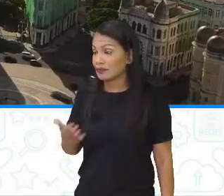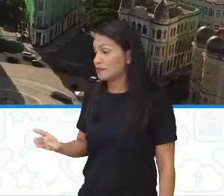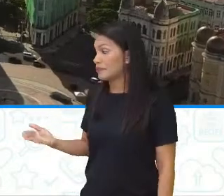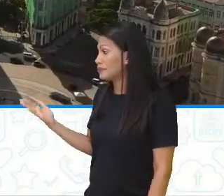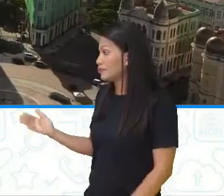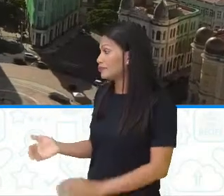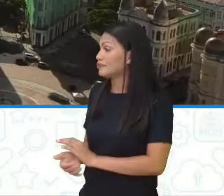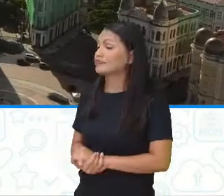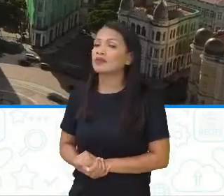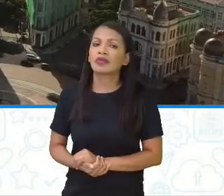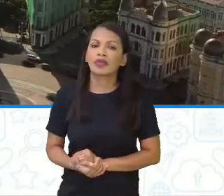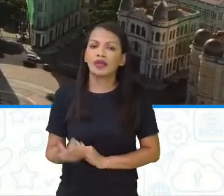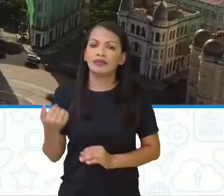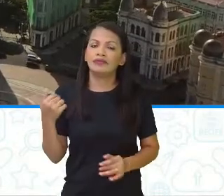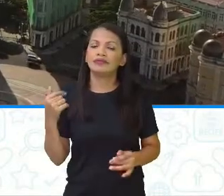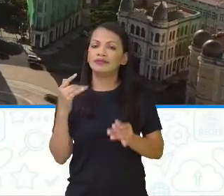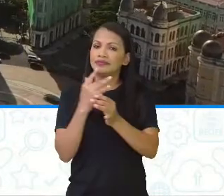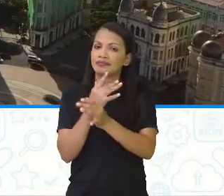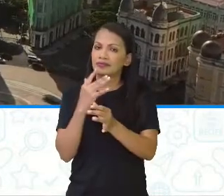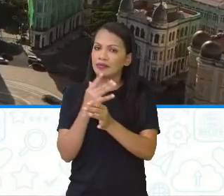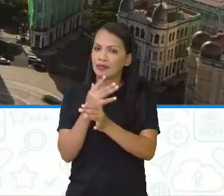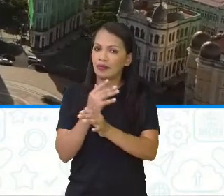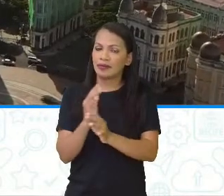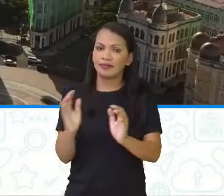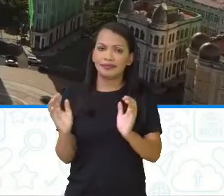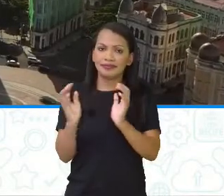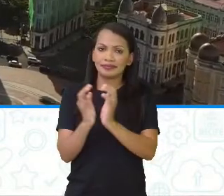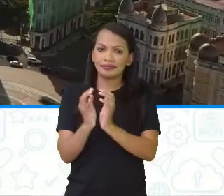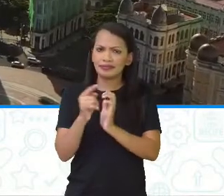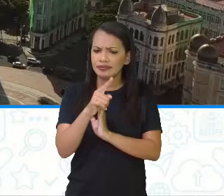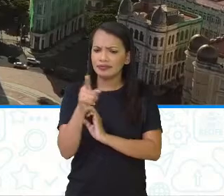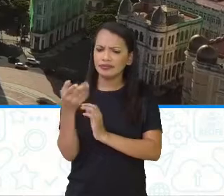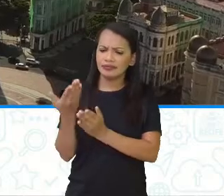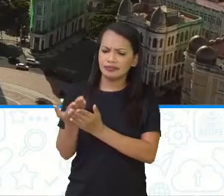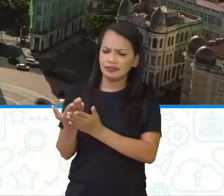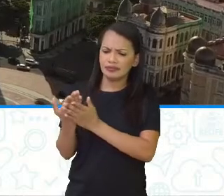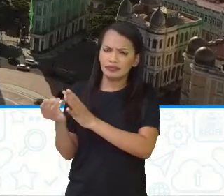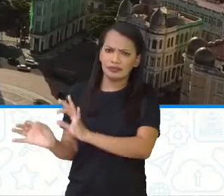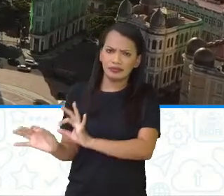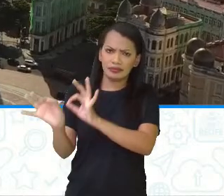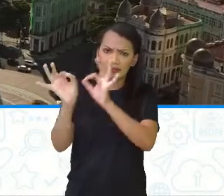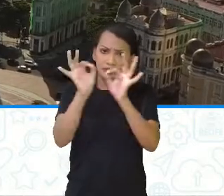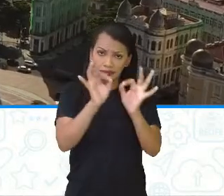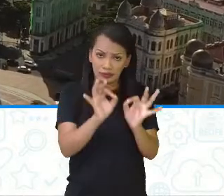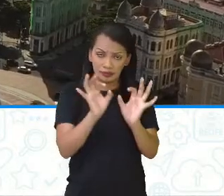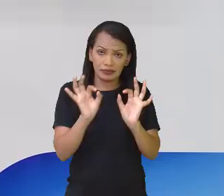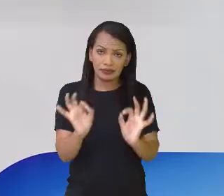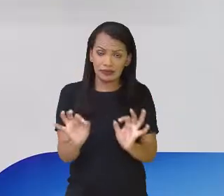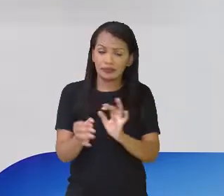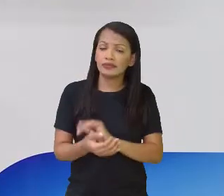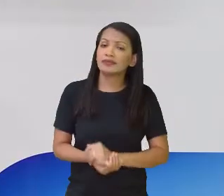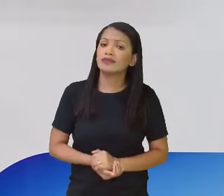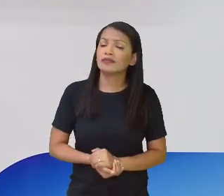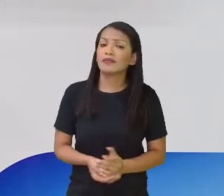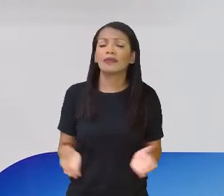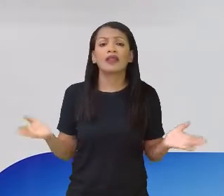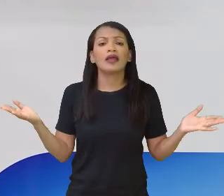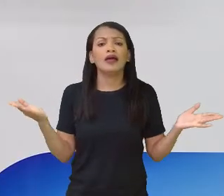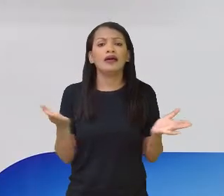cidade onde nós moramos, ou pelo menos a maioria das pessoas que devem estar acompanhando essa aula, mora. Recife.